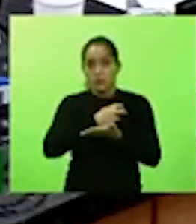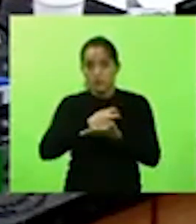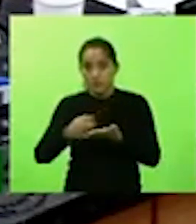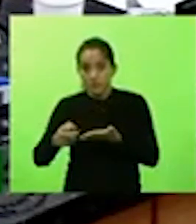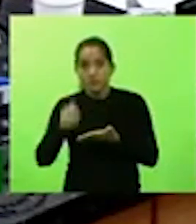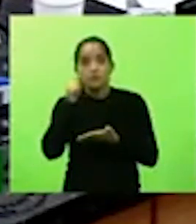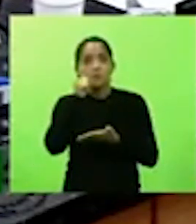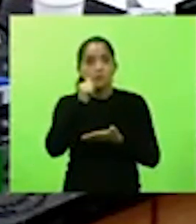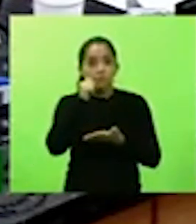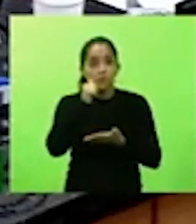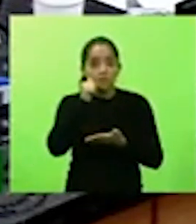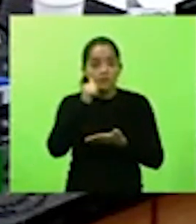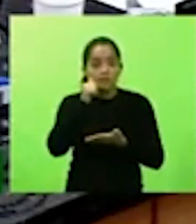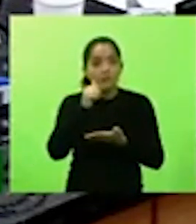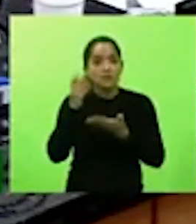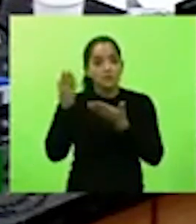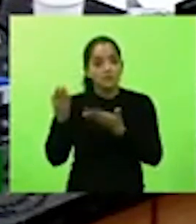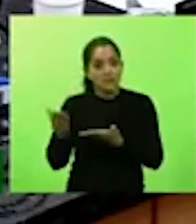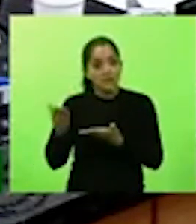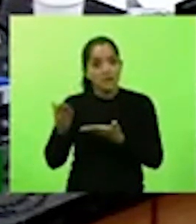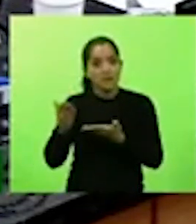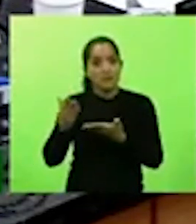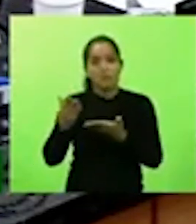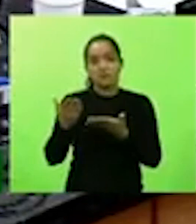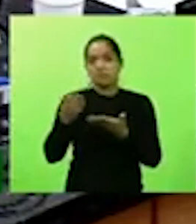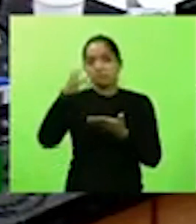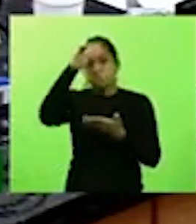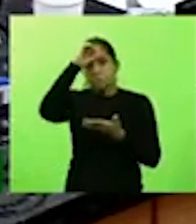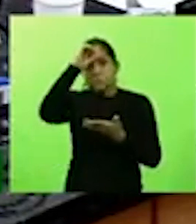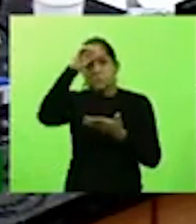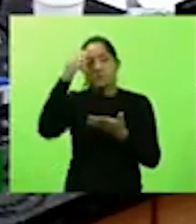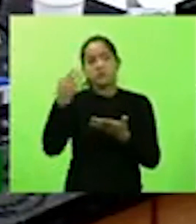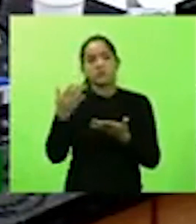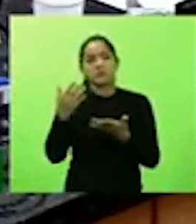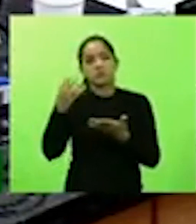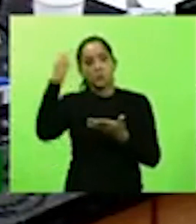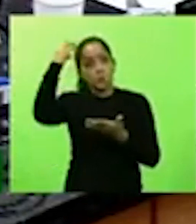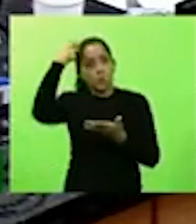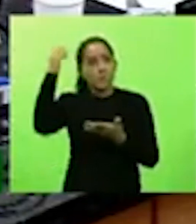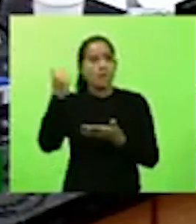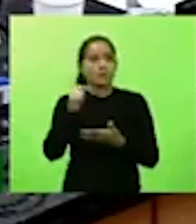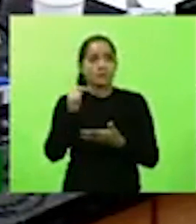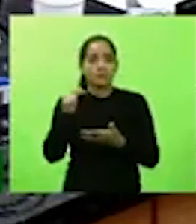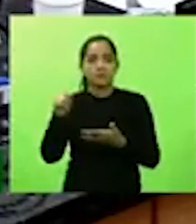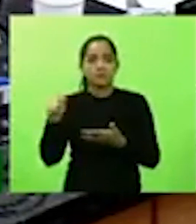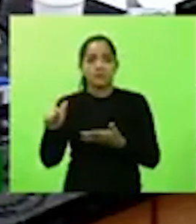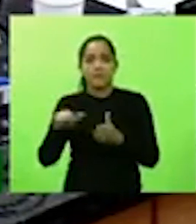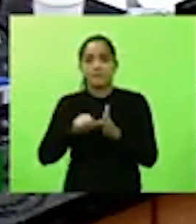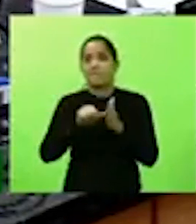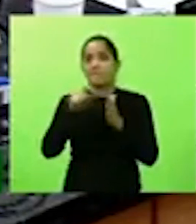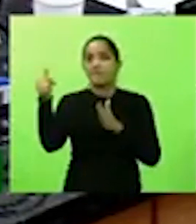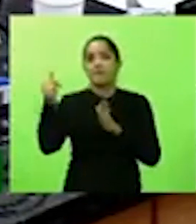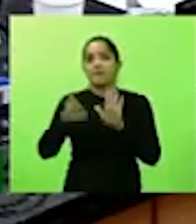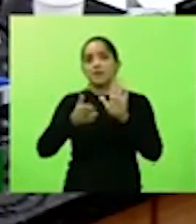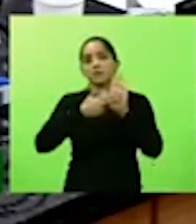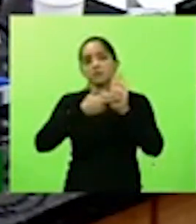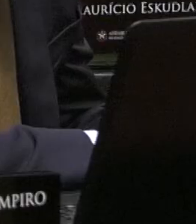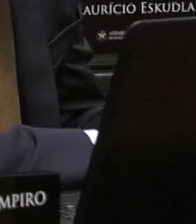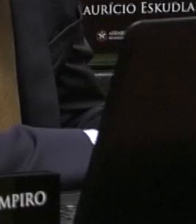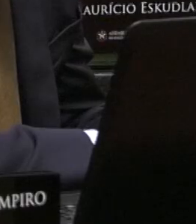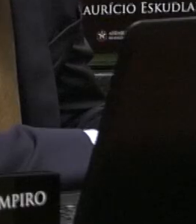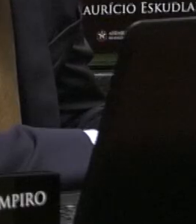mulher absolutamente inocente. A primeira mulher eleita para o cargo executivo estadual desse